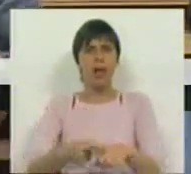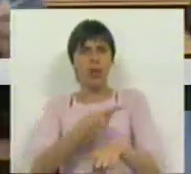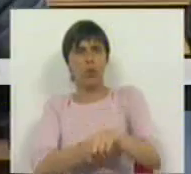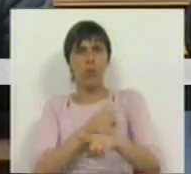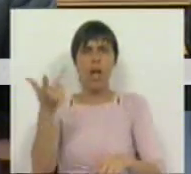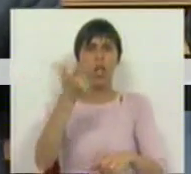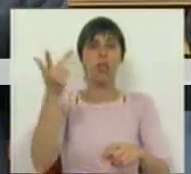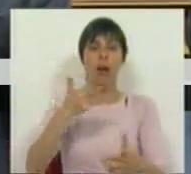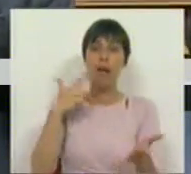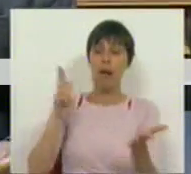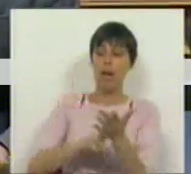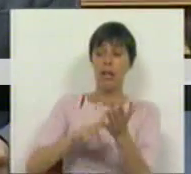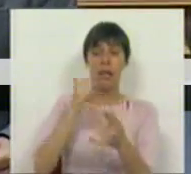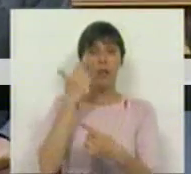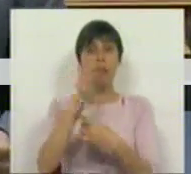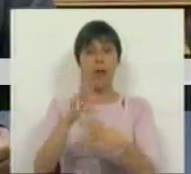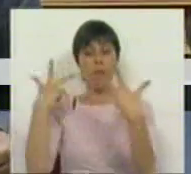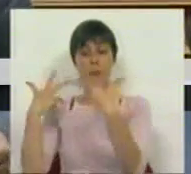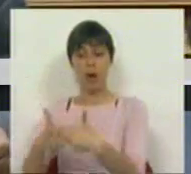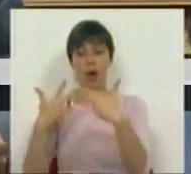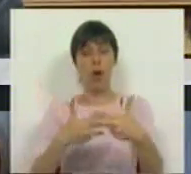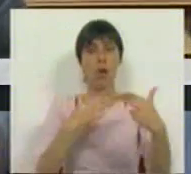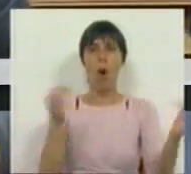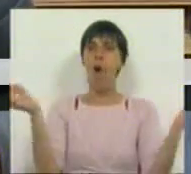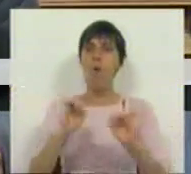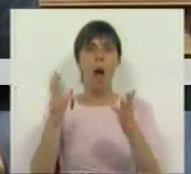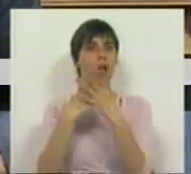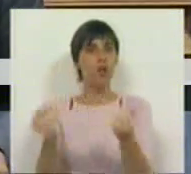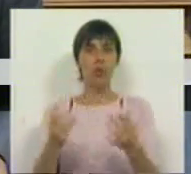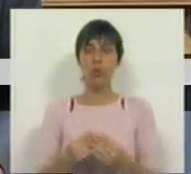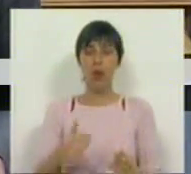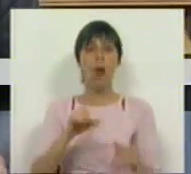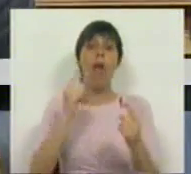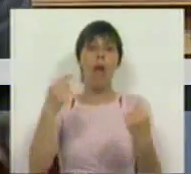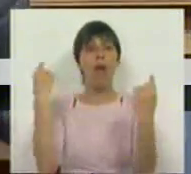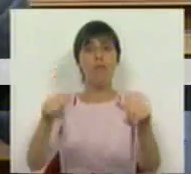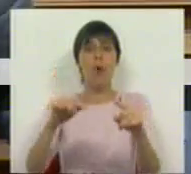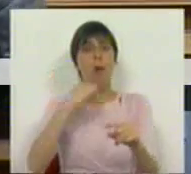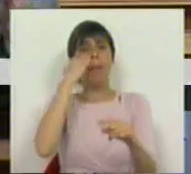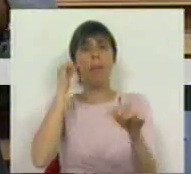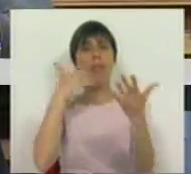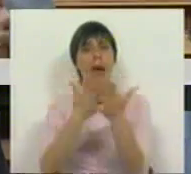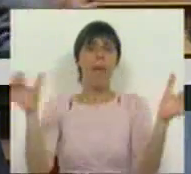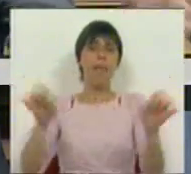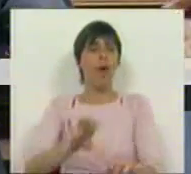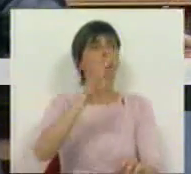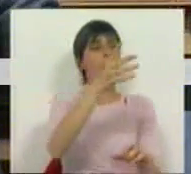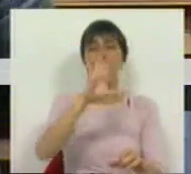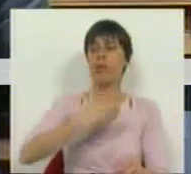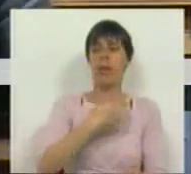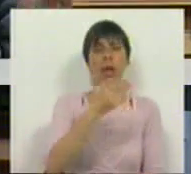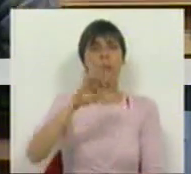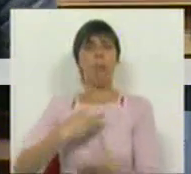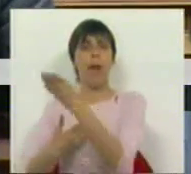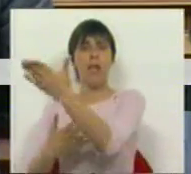Troika. Face à realidade que demonstra que estes cortes não têm qualquer solução que não o agravar das situações do país, é o CDS e é o